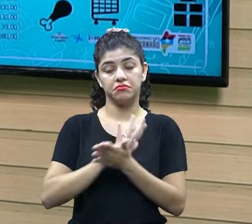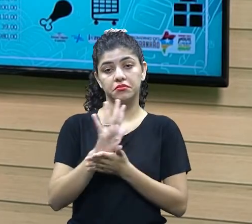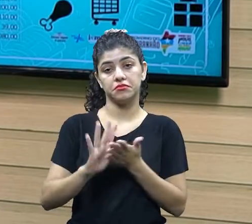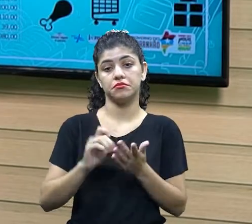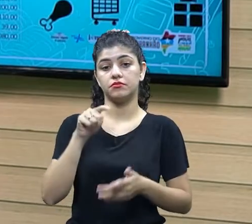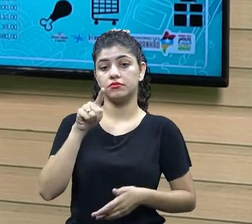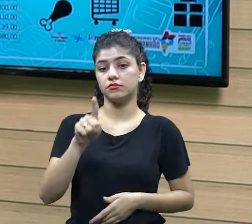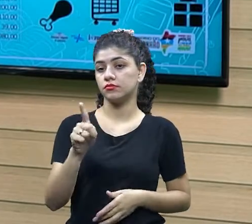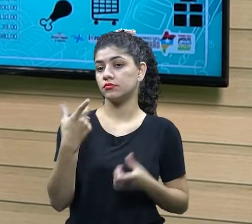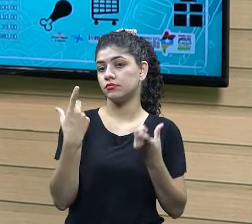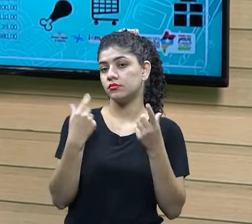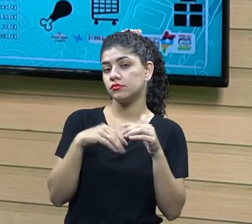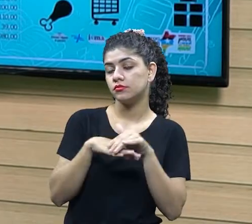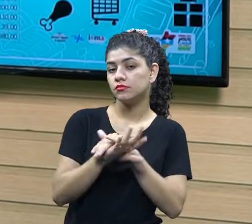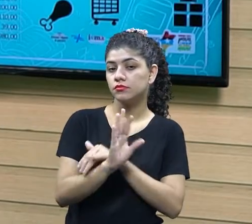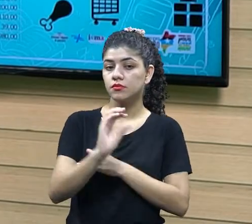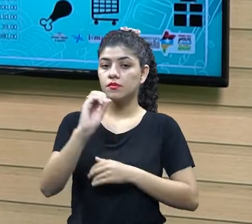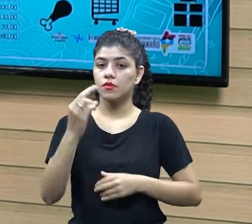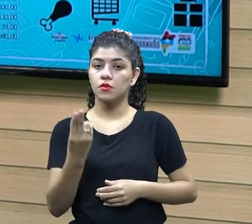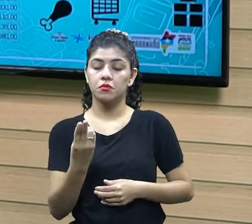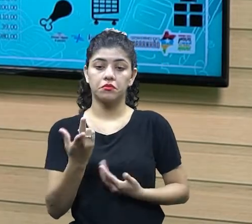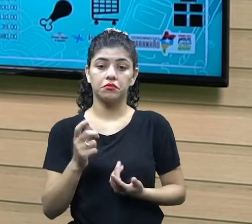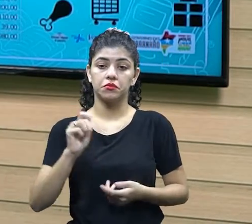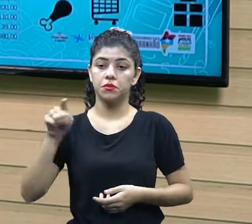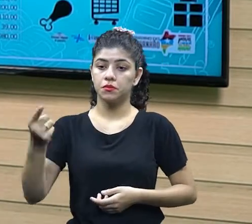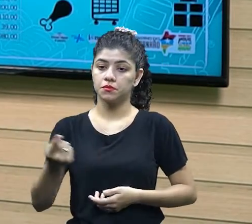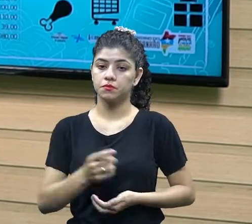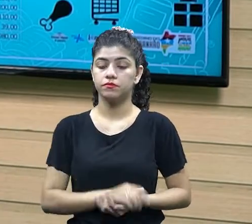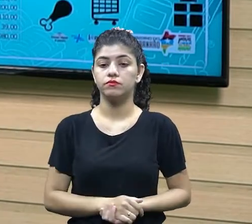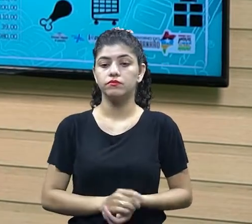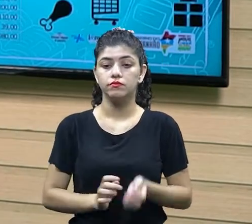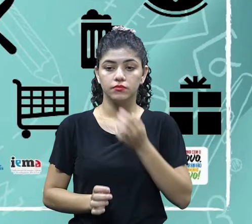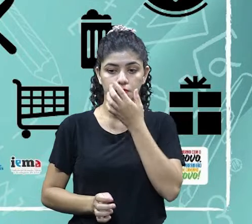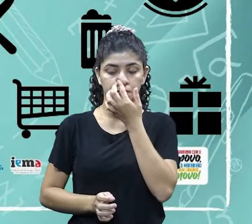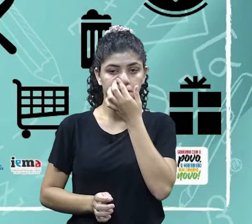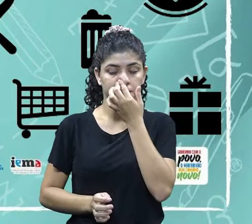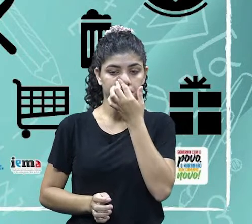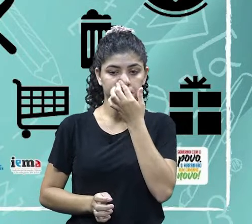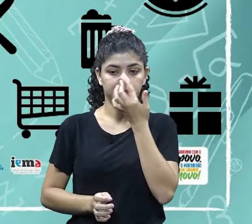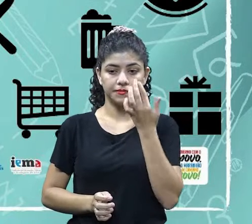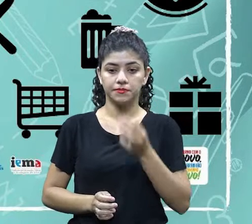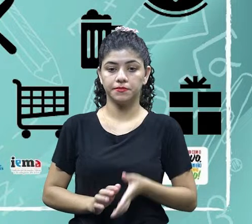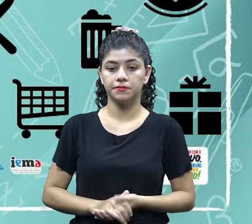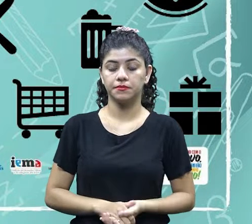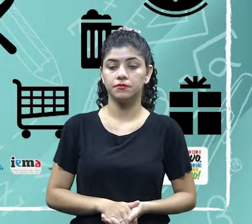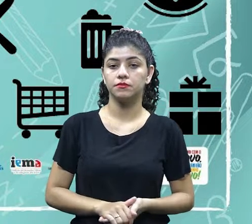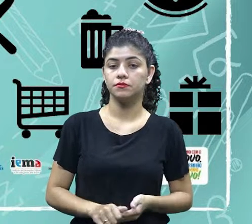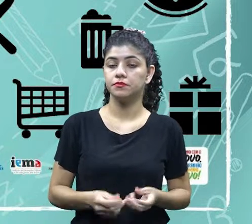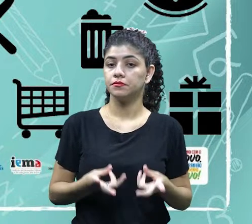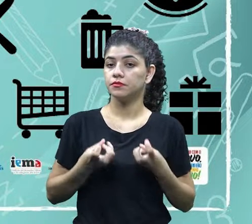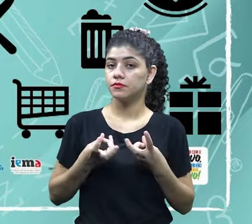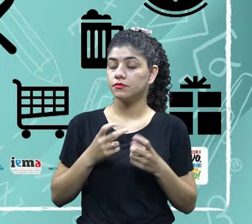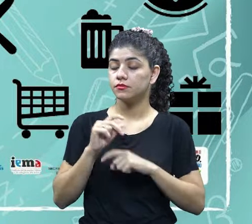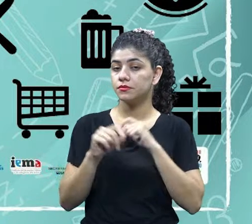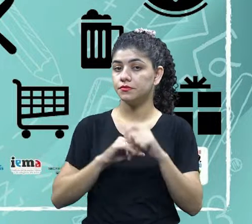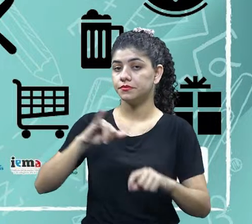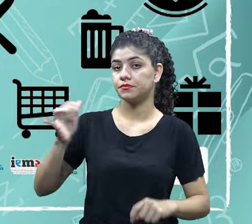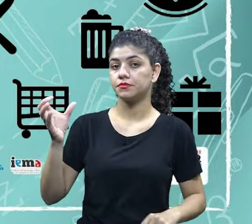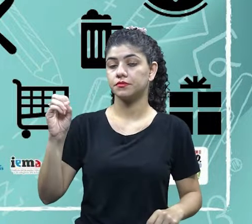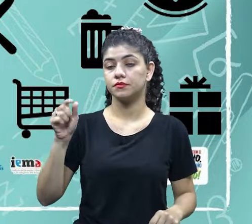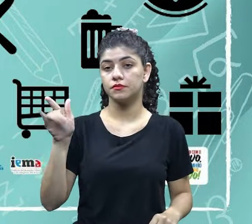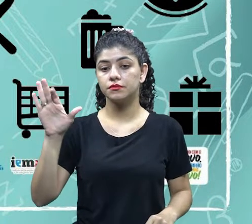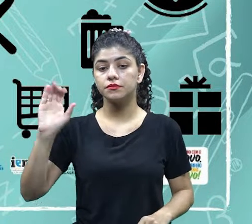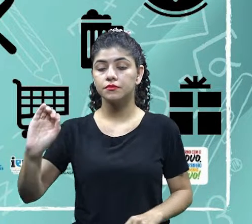nenhum dinheiro para você ou economizar ou investir em alguma outra coisa. Então vejam só que o